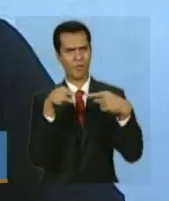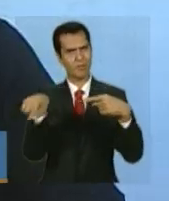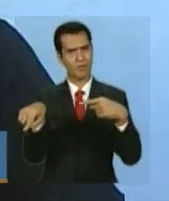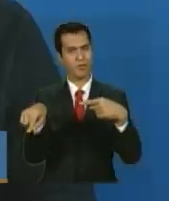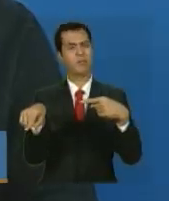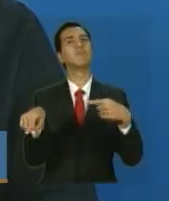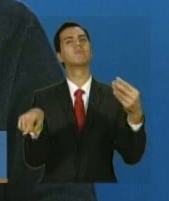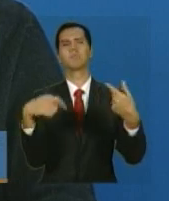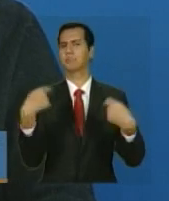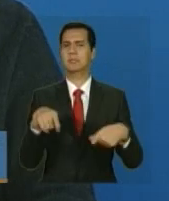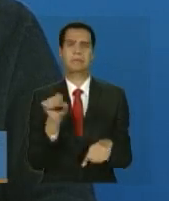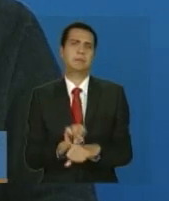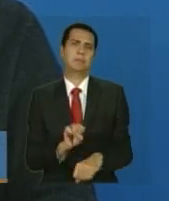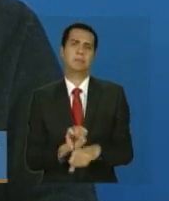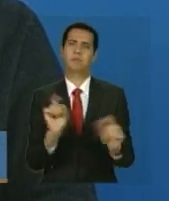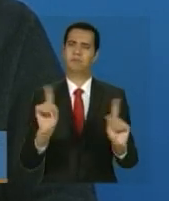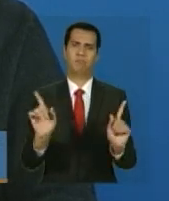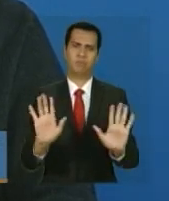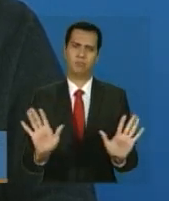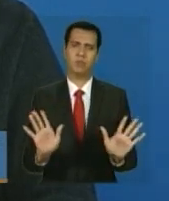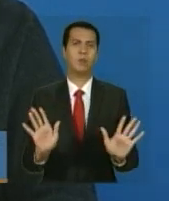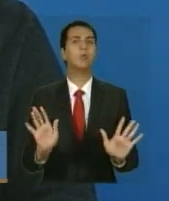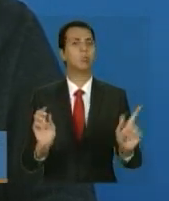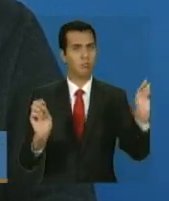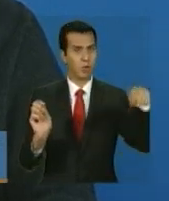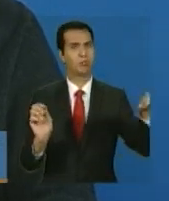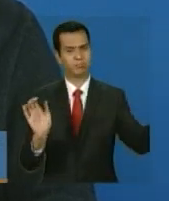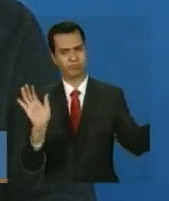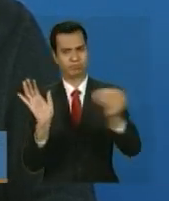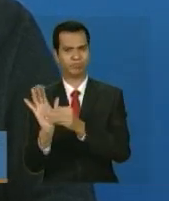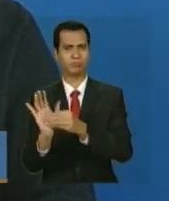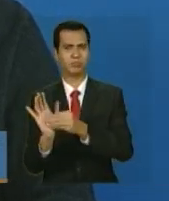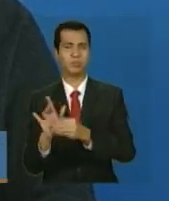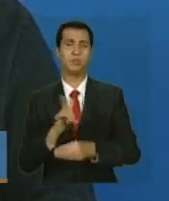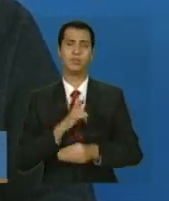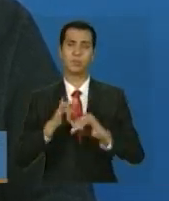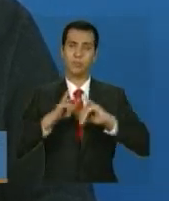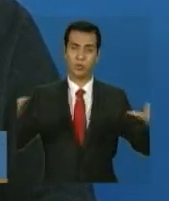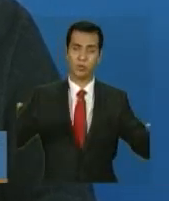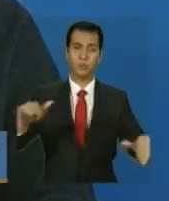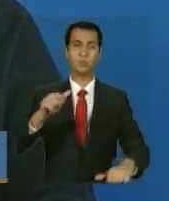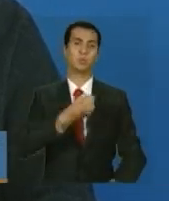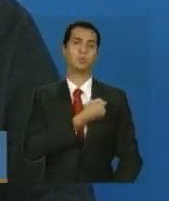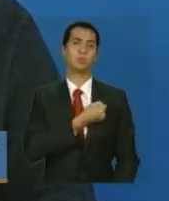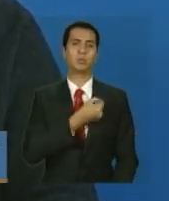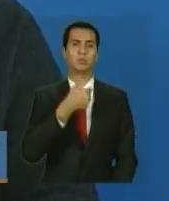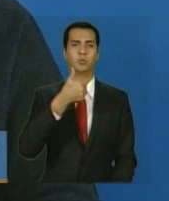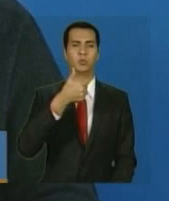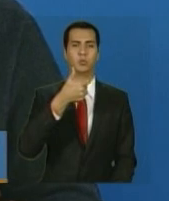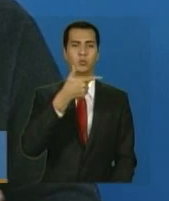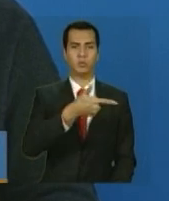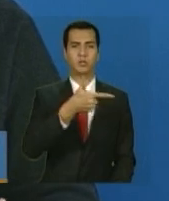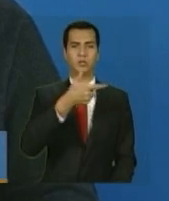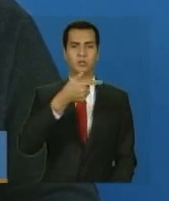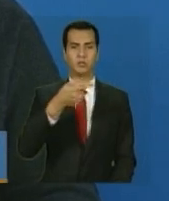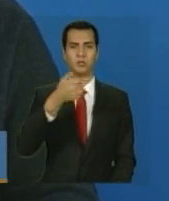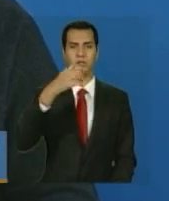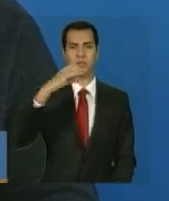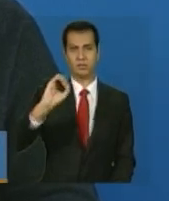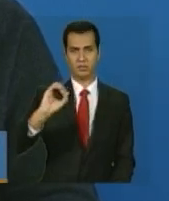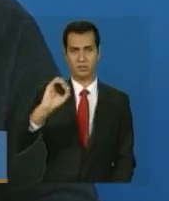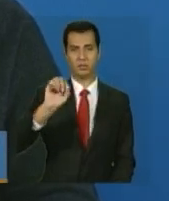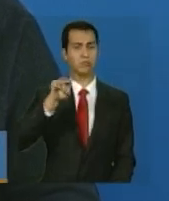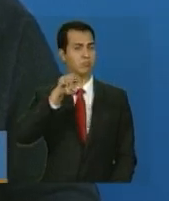orientações, repito, o informe 270 já deixa você totalmente